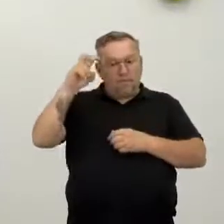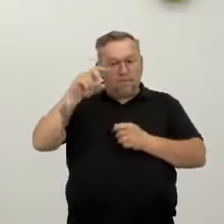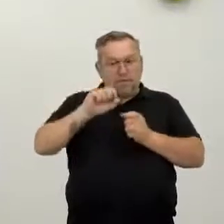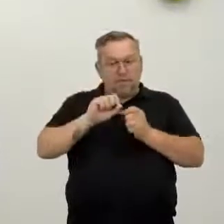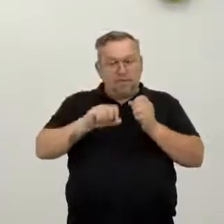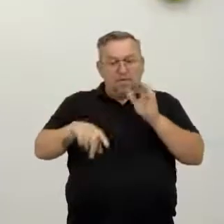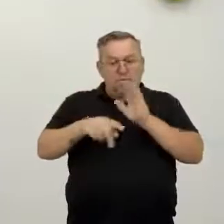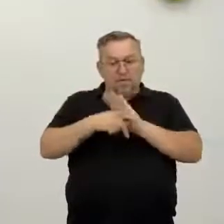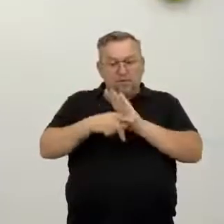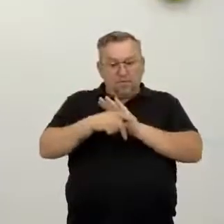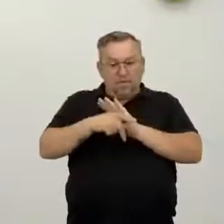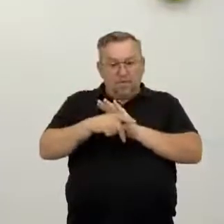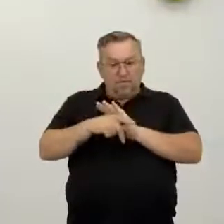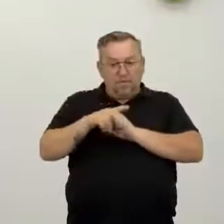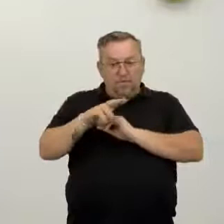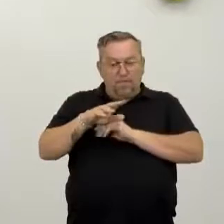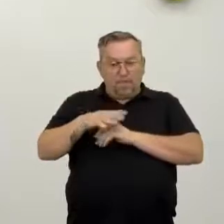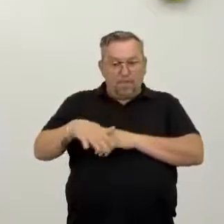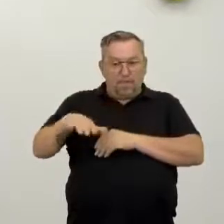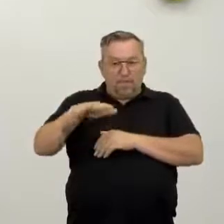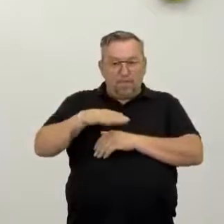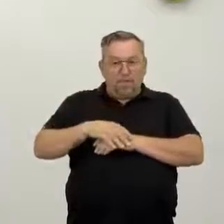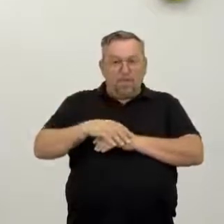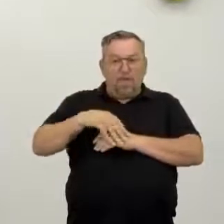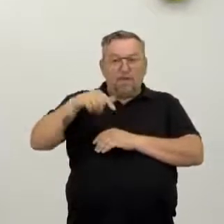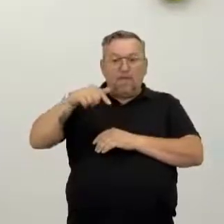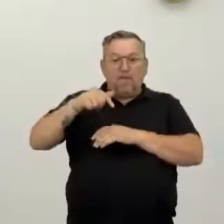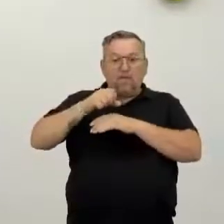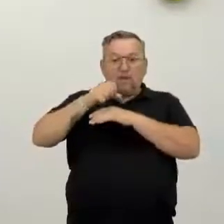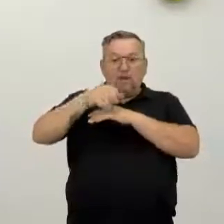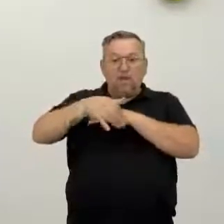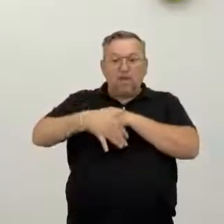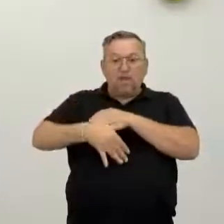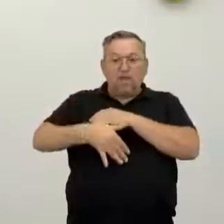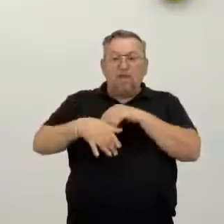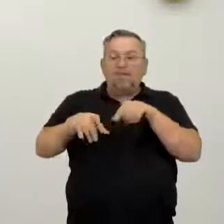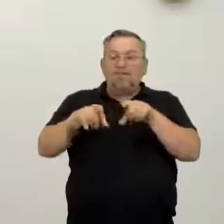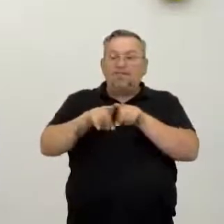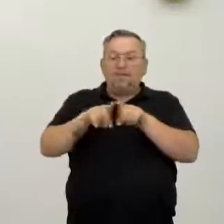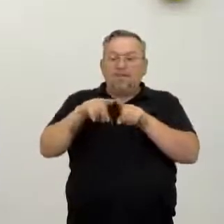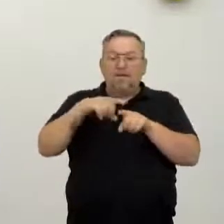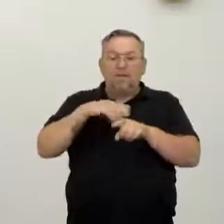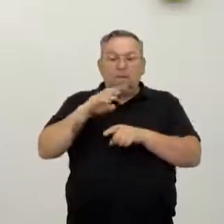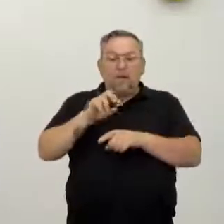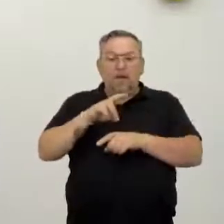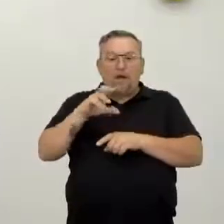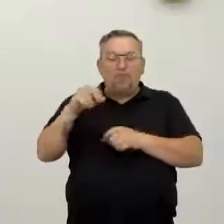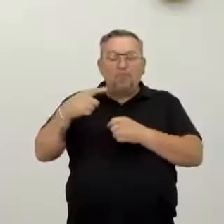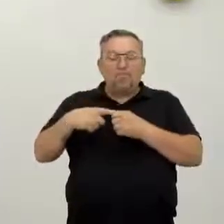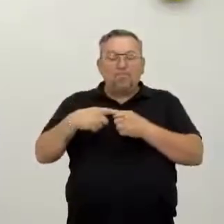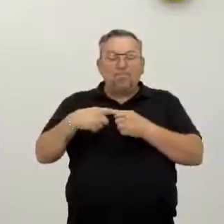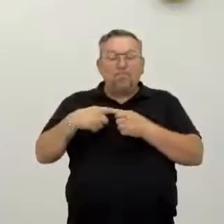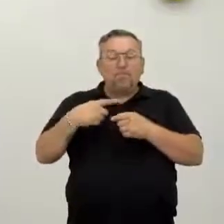parte lá do círculo lá da Sete Quedas, né, com a hidrelétrica de Itaipu. Lá tem um bairro que é um bairro